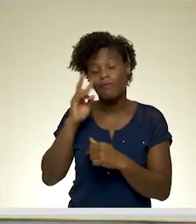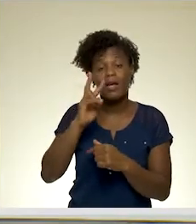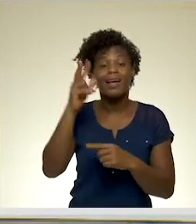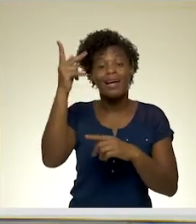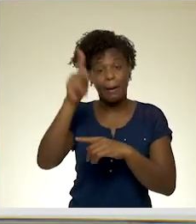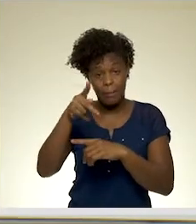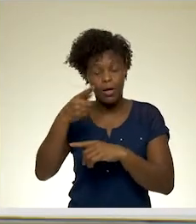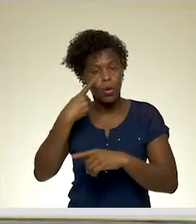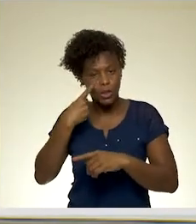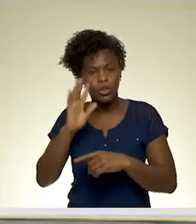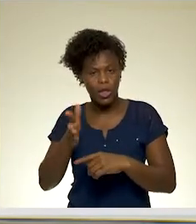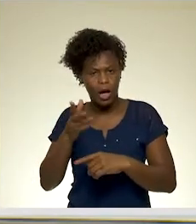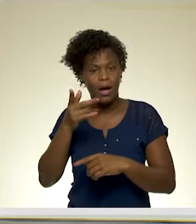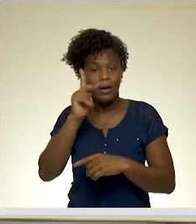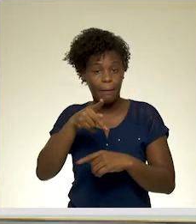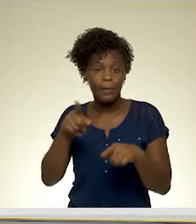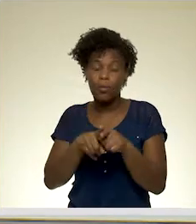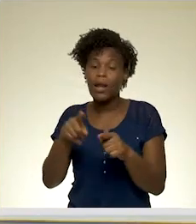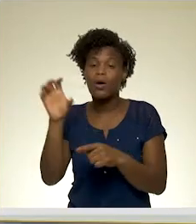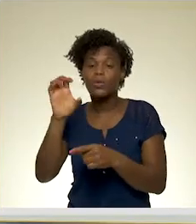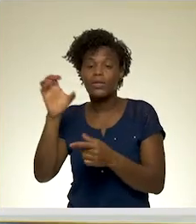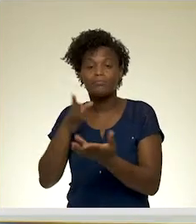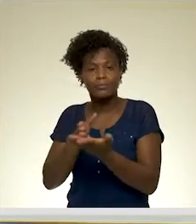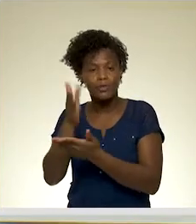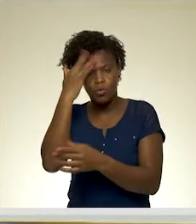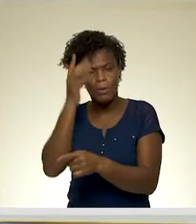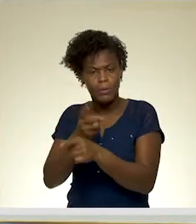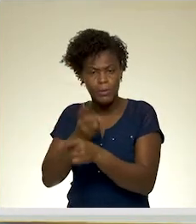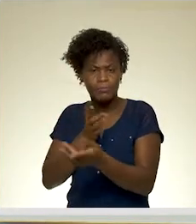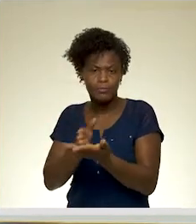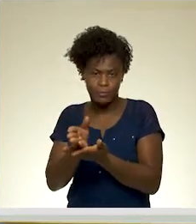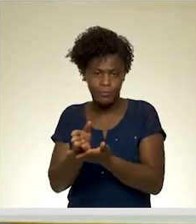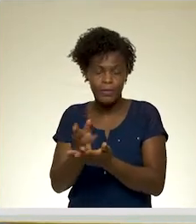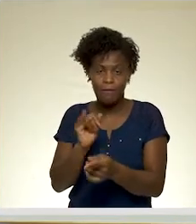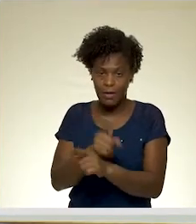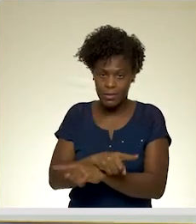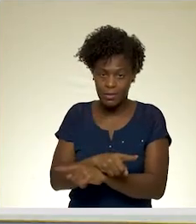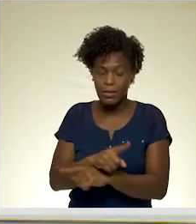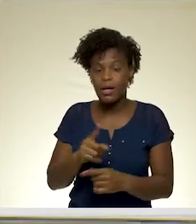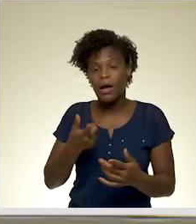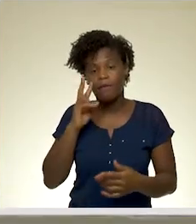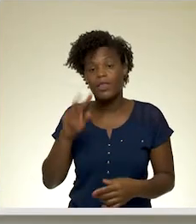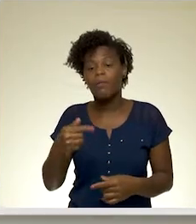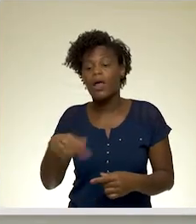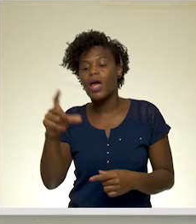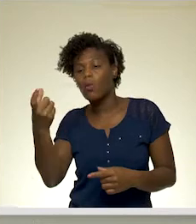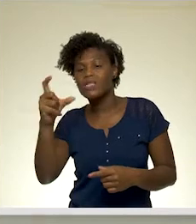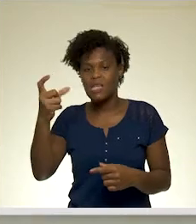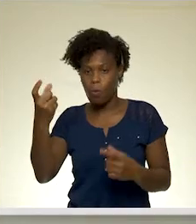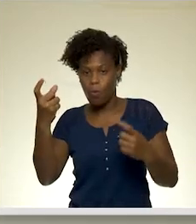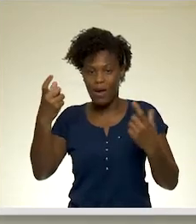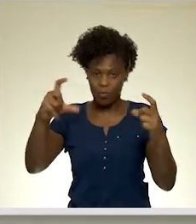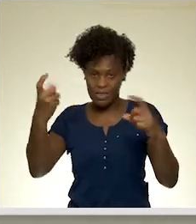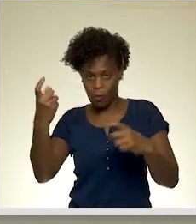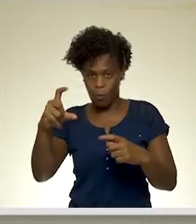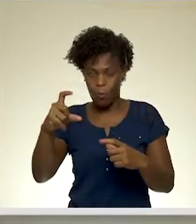K conhecendo. K constante da proporcionalidade inversa. Ora, temos aqui uma equação. O que é que